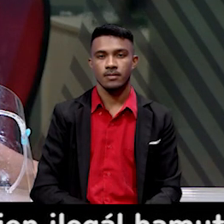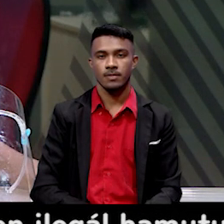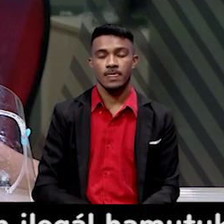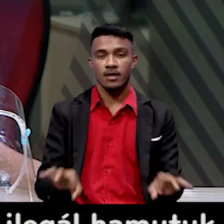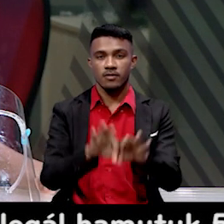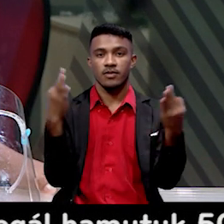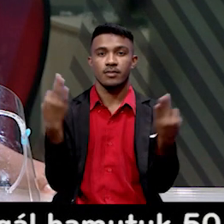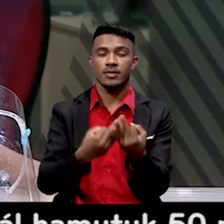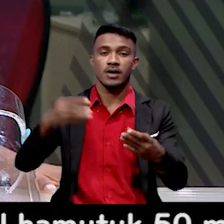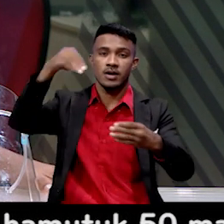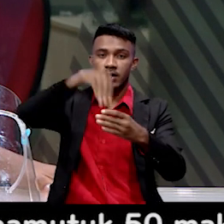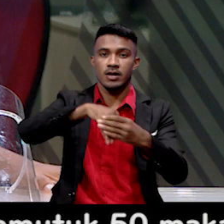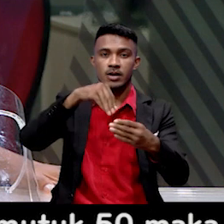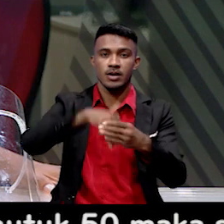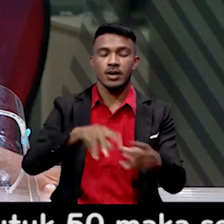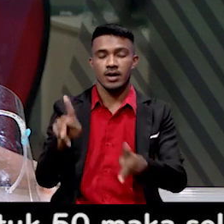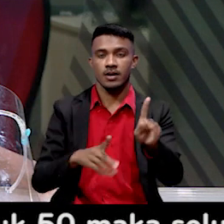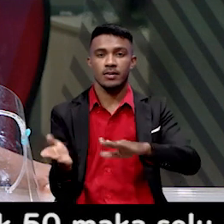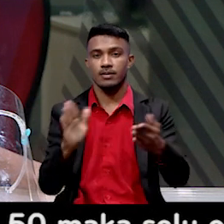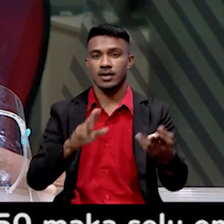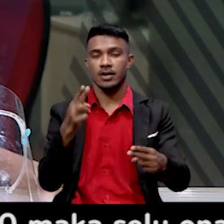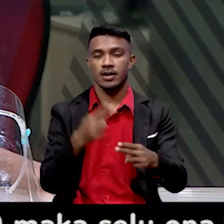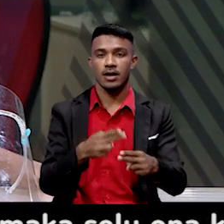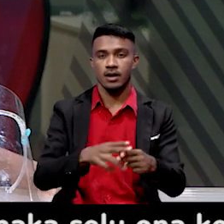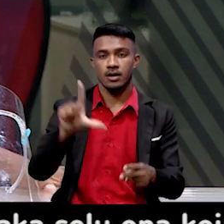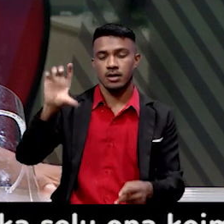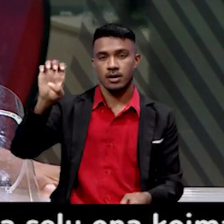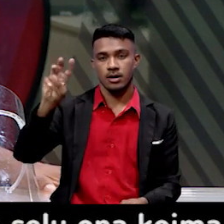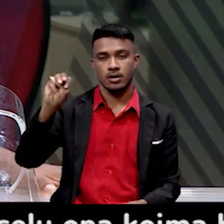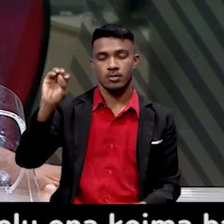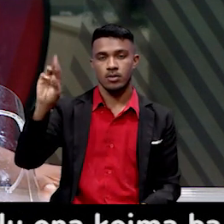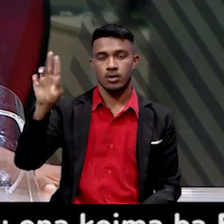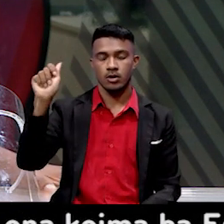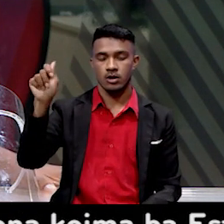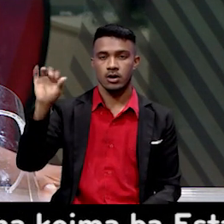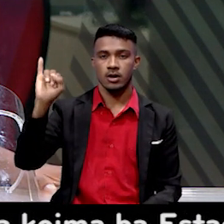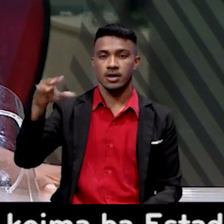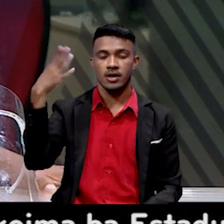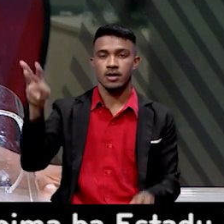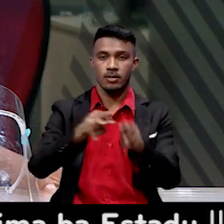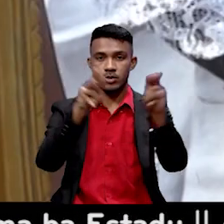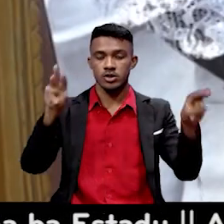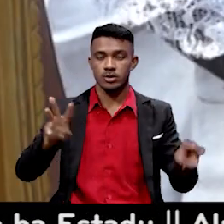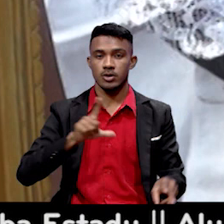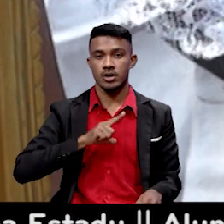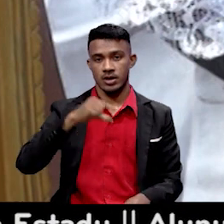Família Lotona, saudoso Alexandre dos Santos Maqui, que lhe mora em Isimate e usuário município Liquiçá.